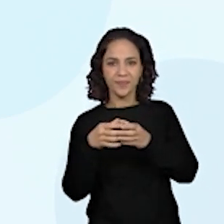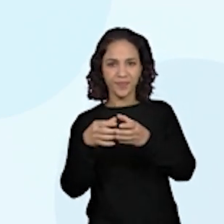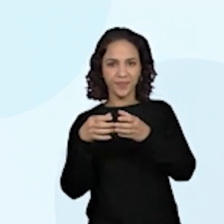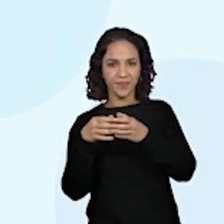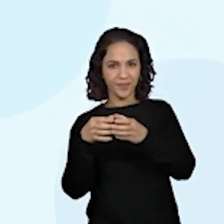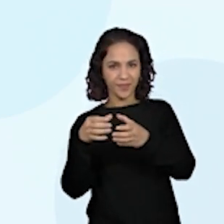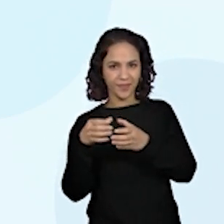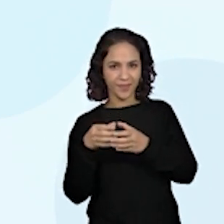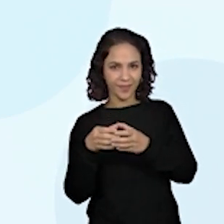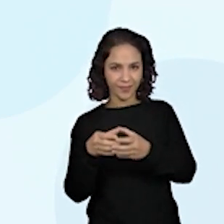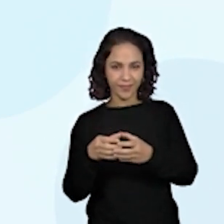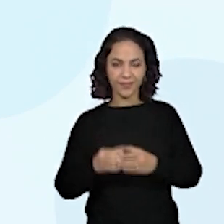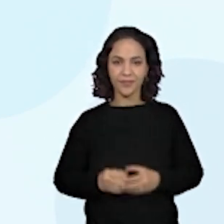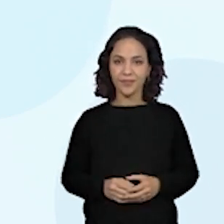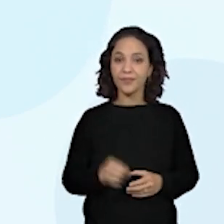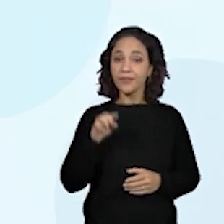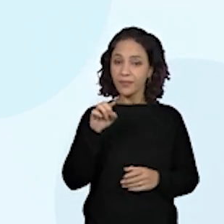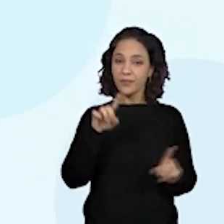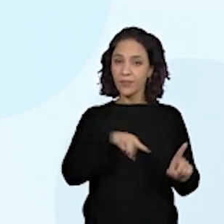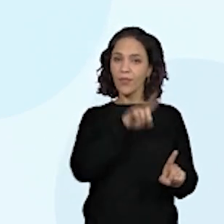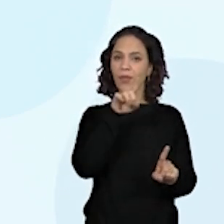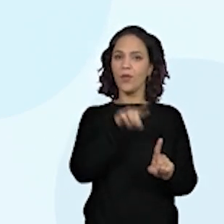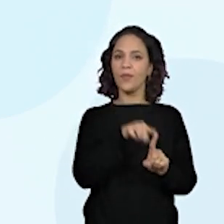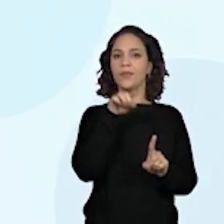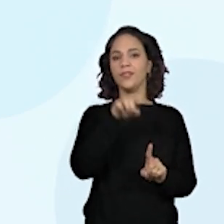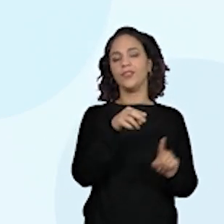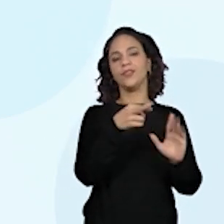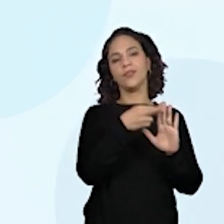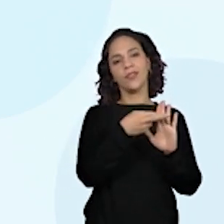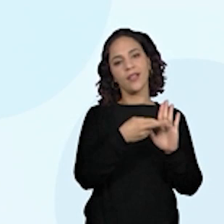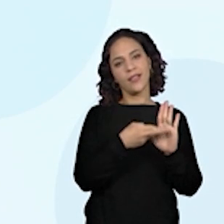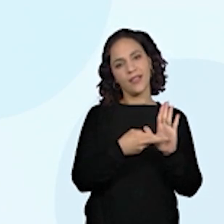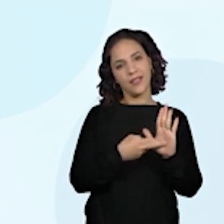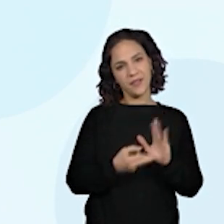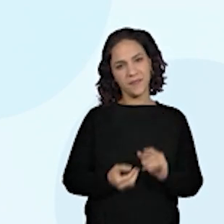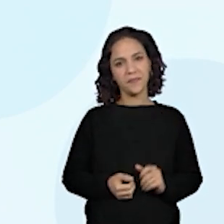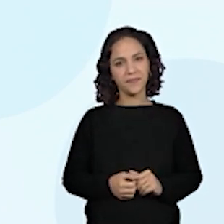que organizam a vida em sociedade.